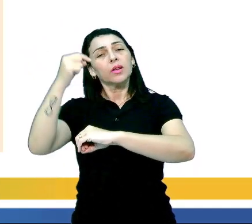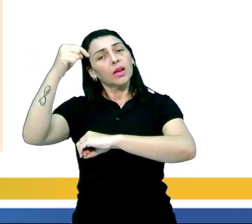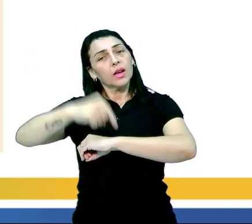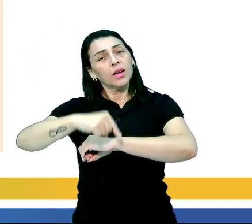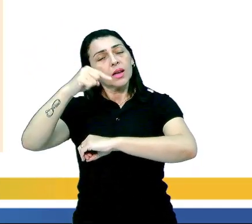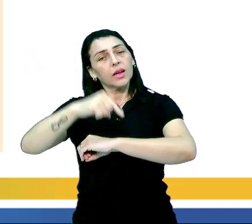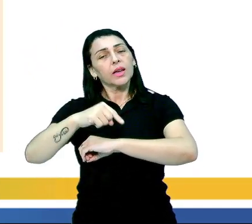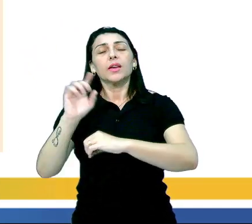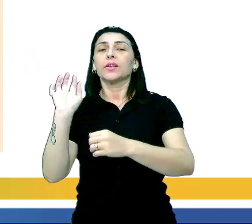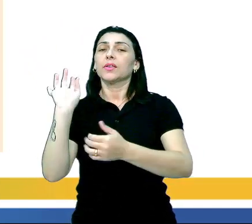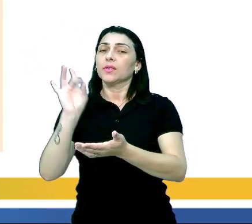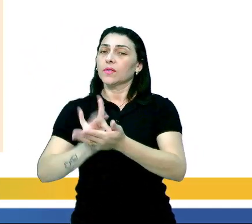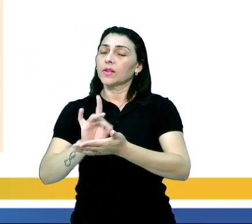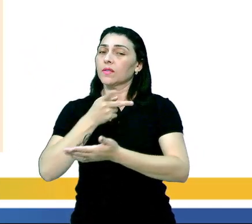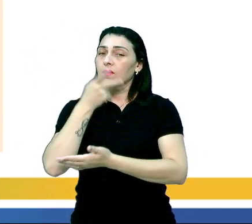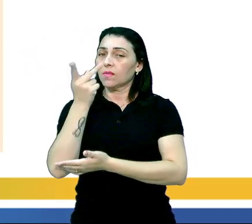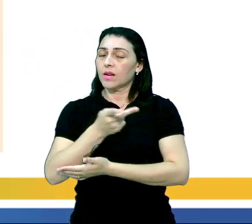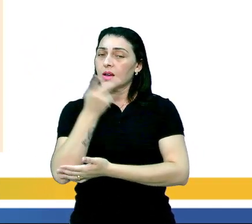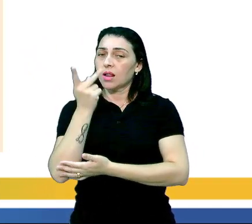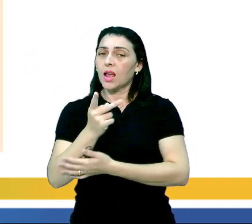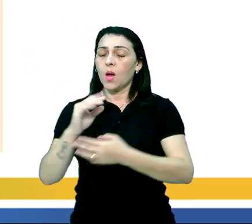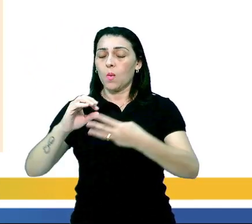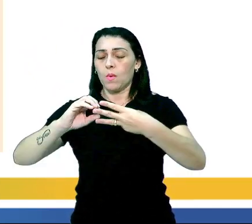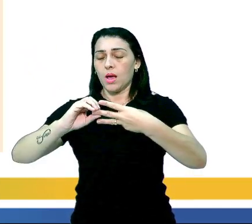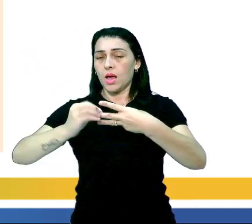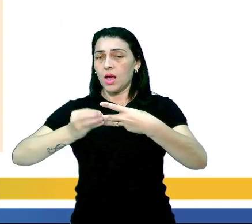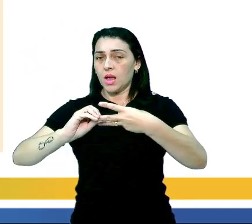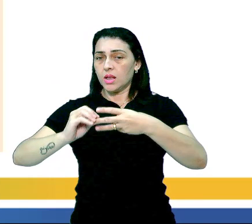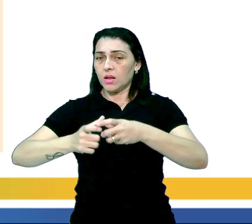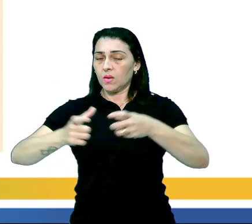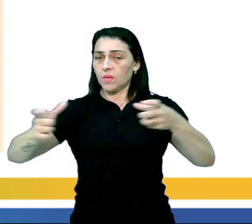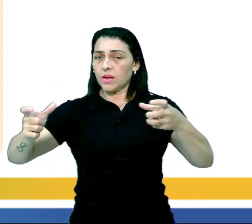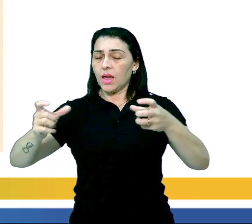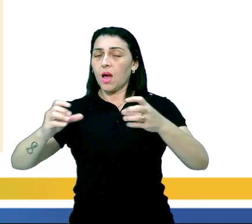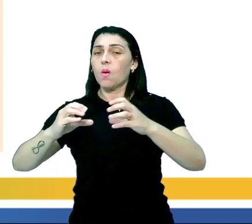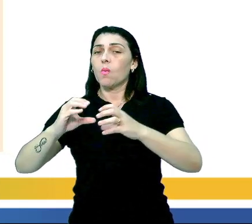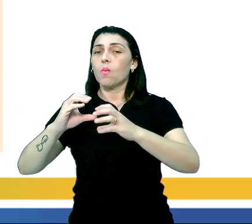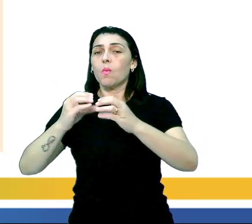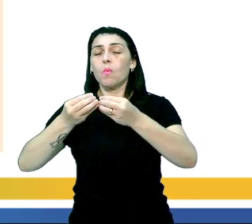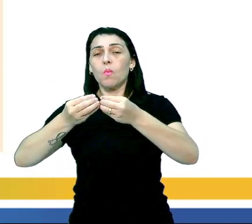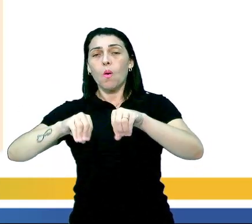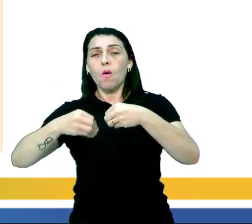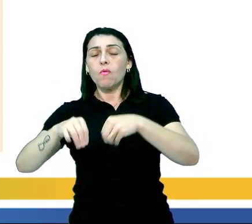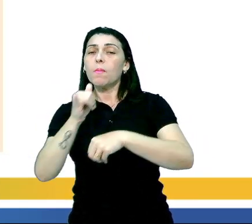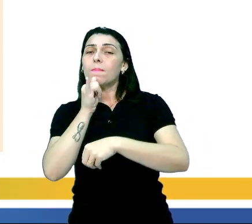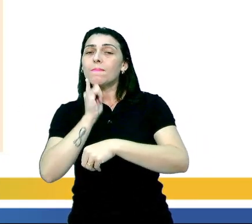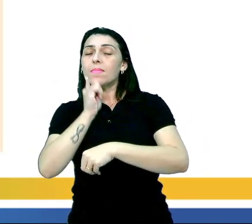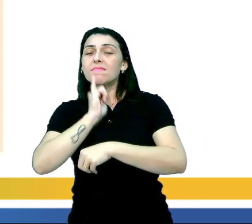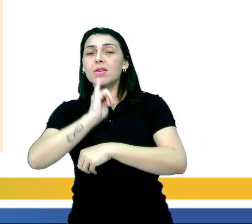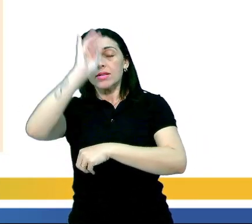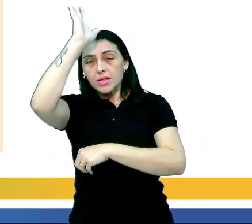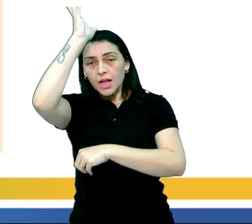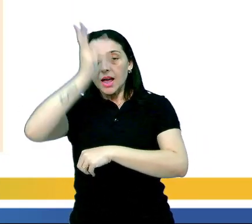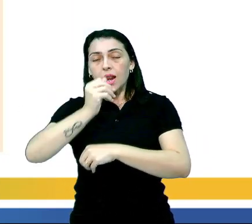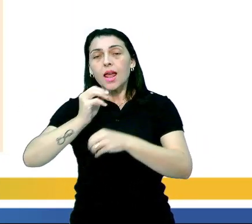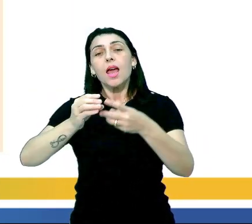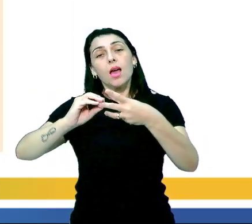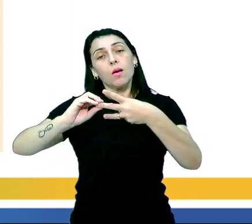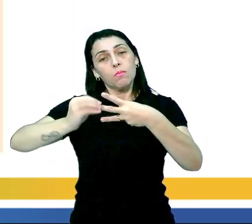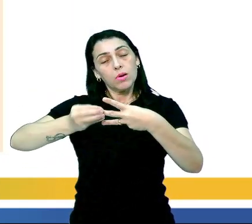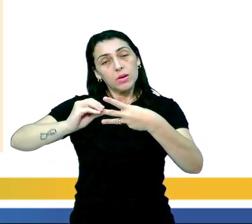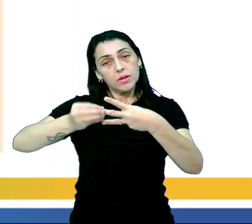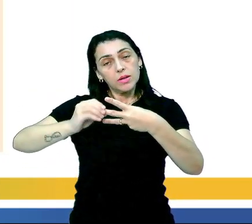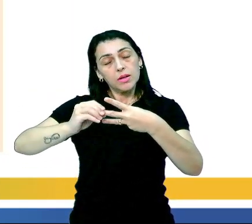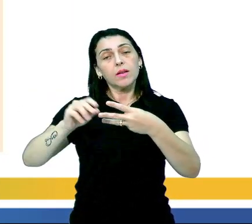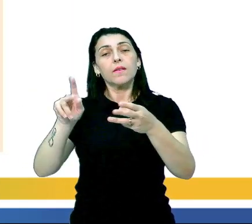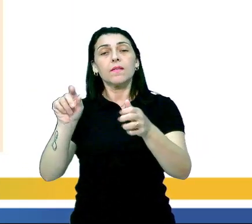ele vai, de certo modo, dizer que até uma célula muito grande, que é o ovo, por exemplo, o ovo da galinha é uma